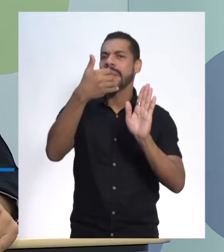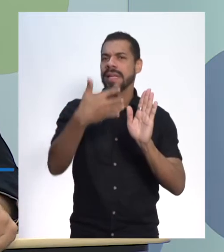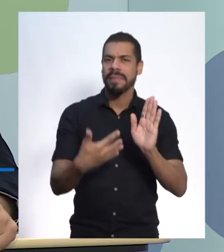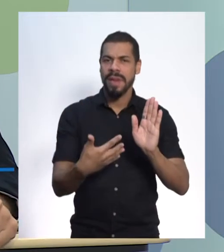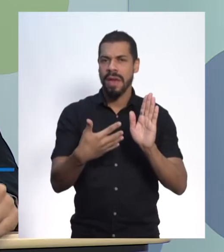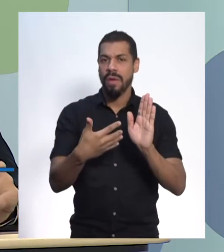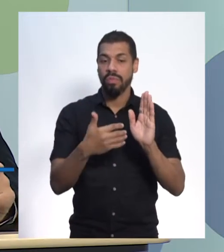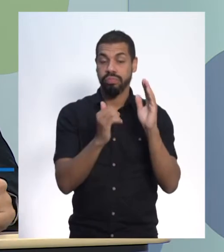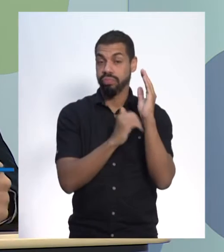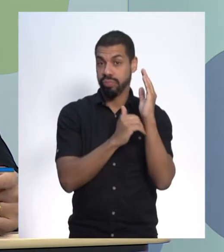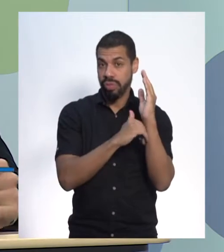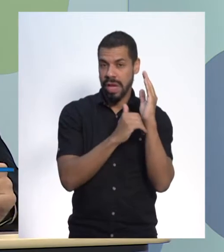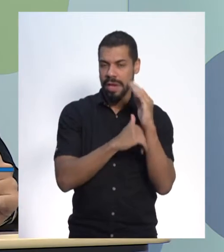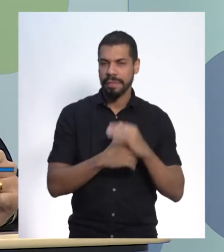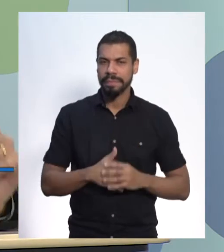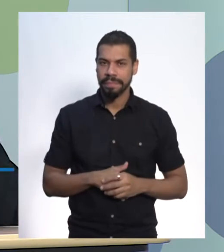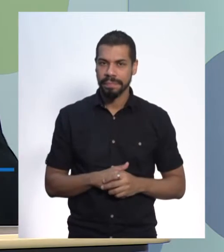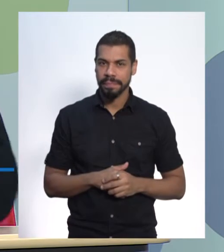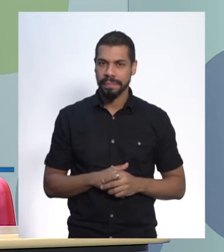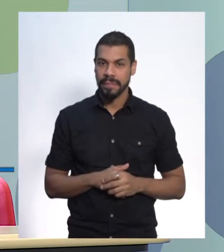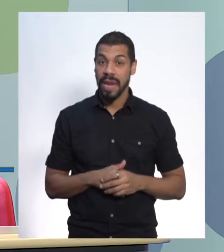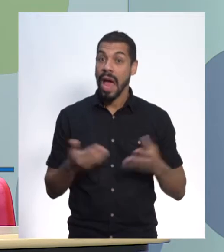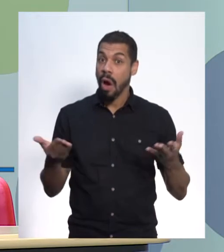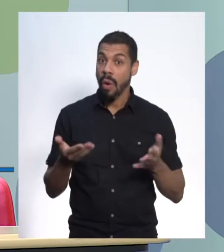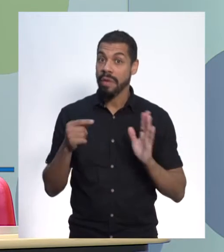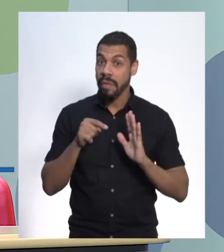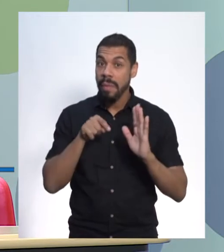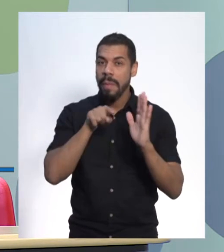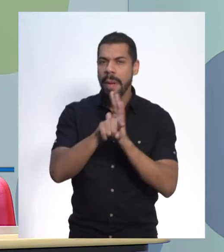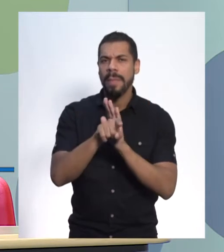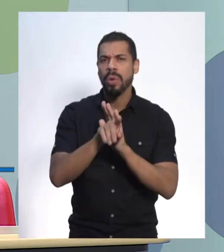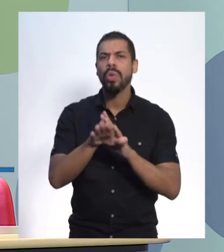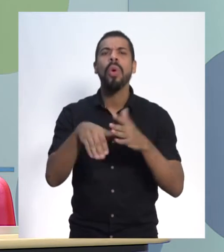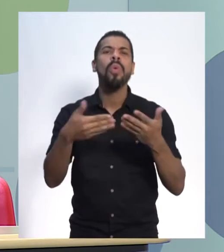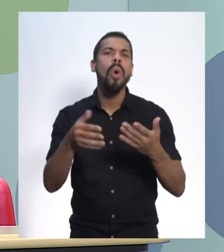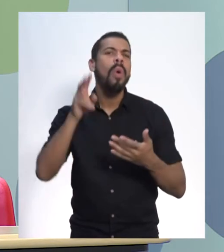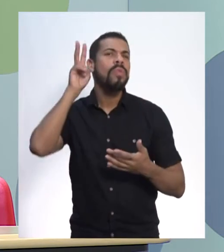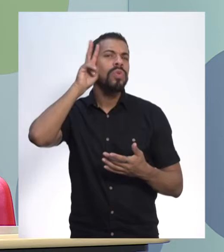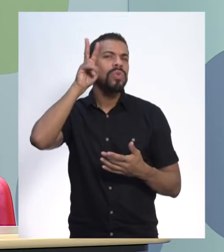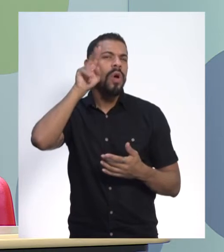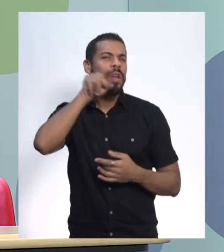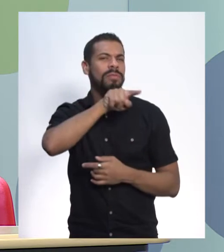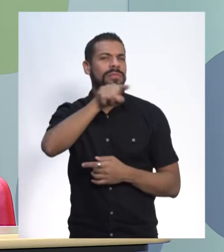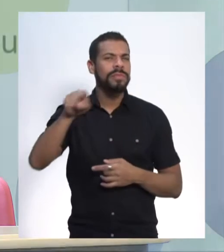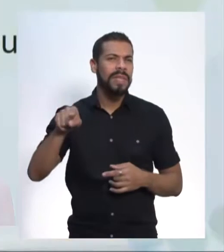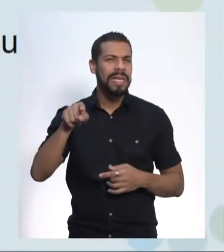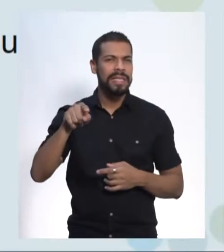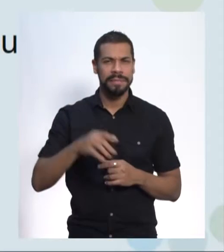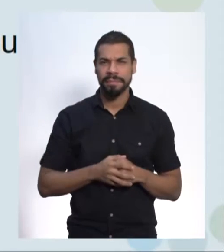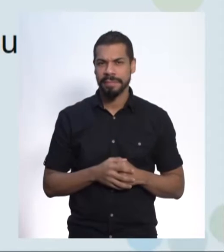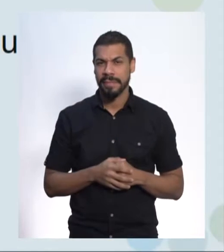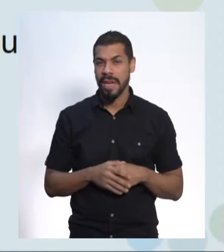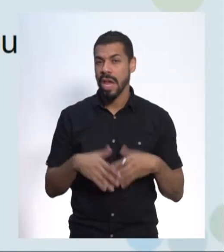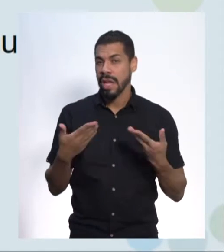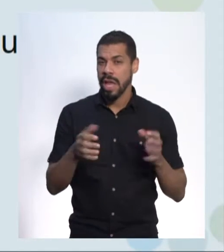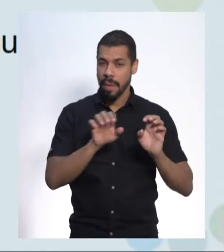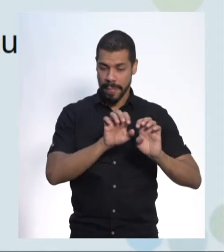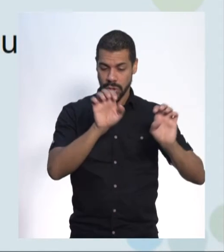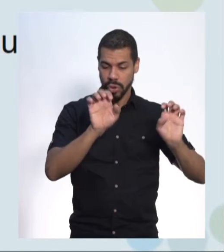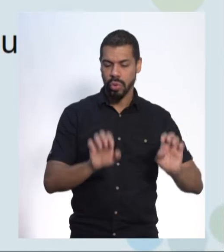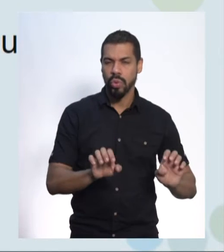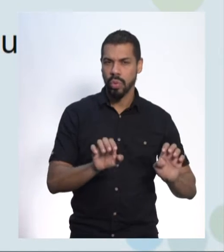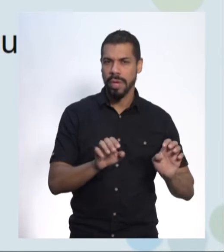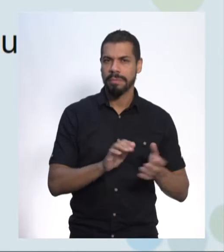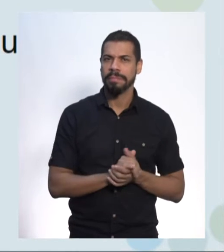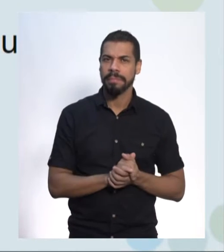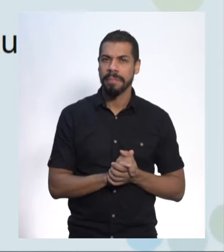um segredo. E a gente vai avançar para uma pergunta, né? Qual história você lembra que possui essa estrutura semelhante no inimigo